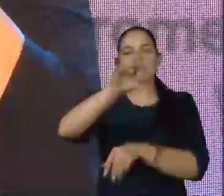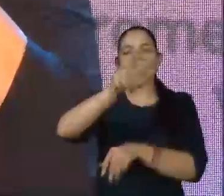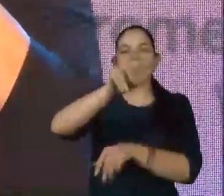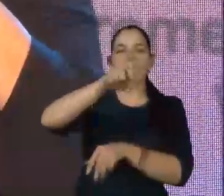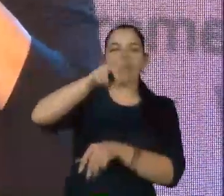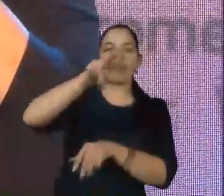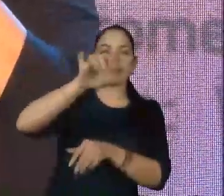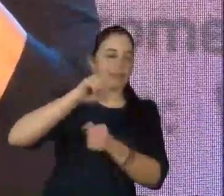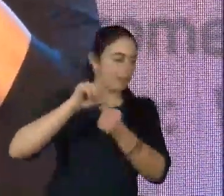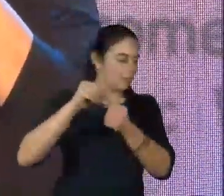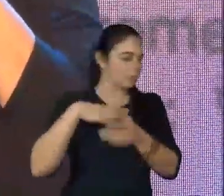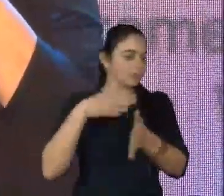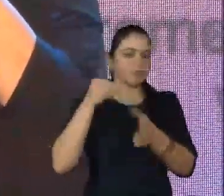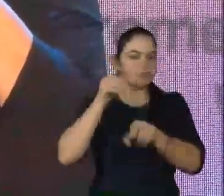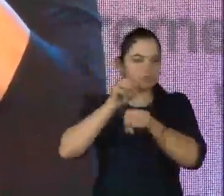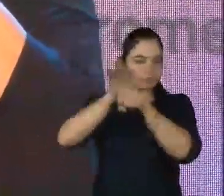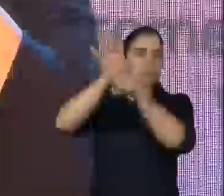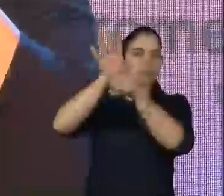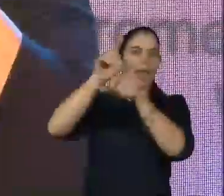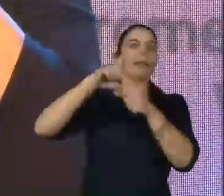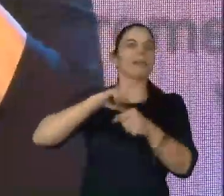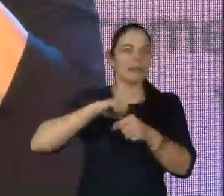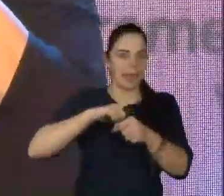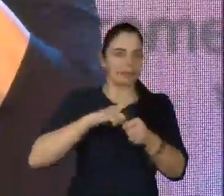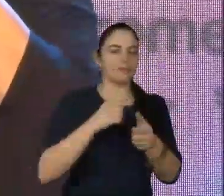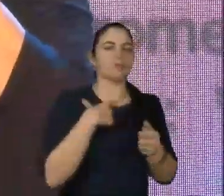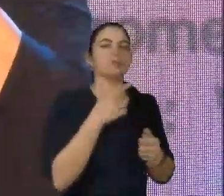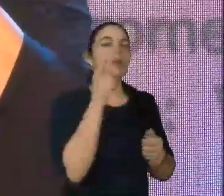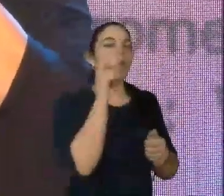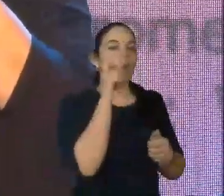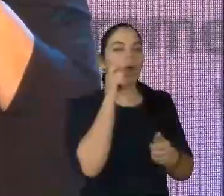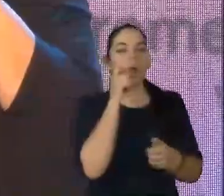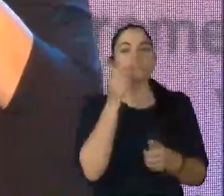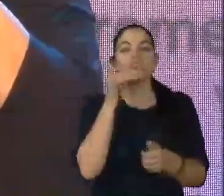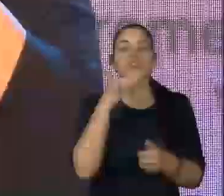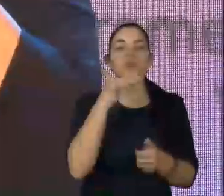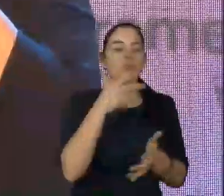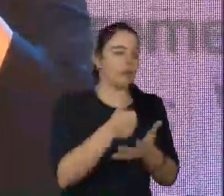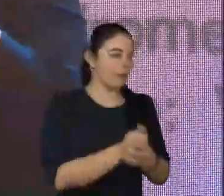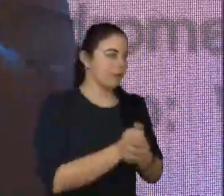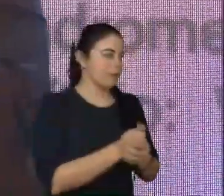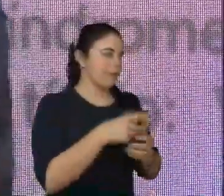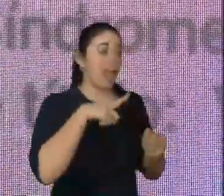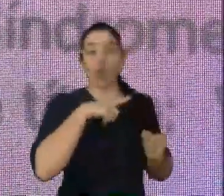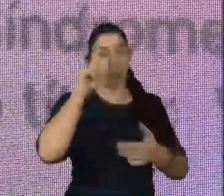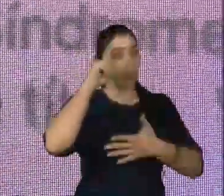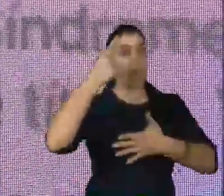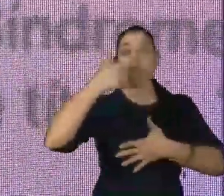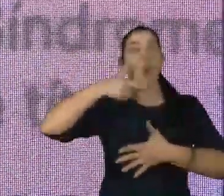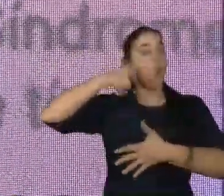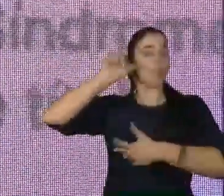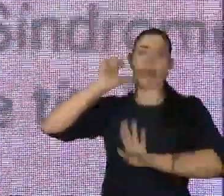para cá. O post tem um lápis de cor. E ele fala sobre essa nova metáfora. Essa metáfora que eu criei ontem